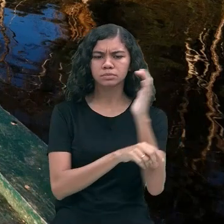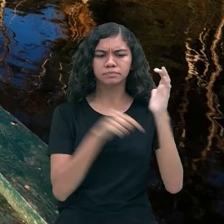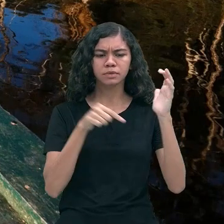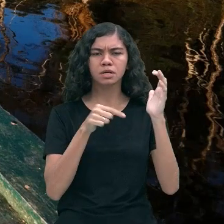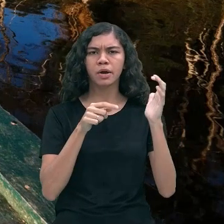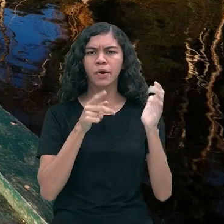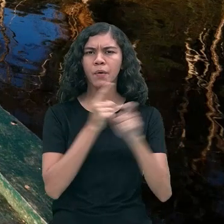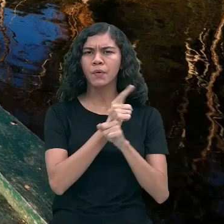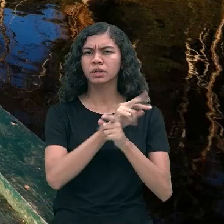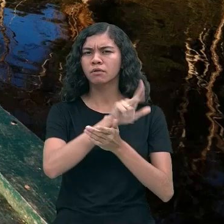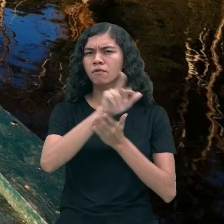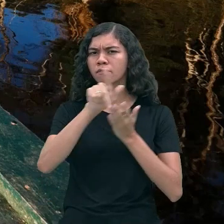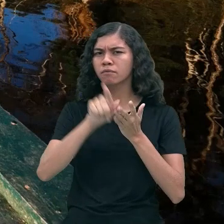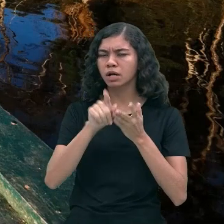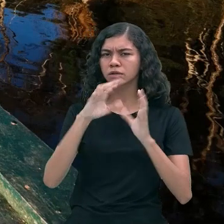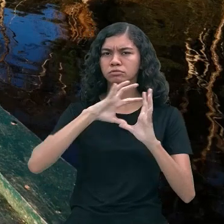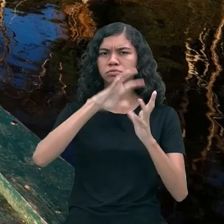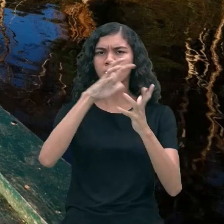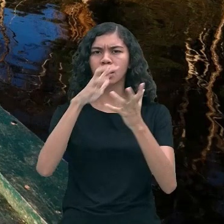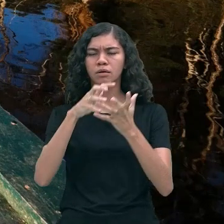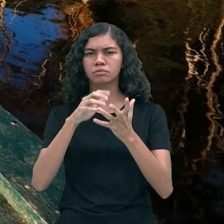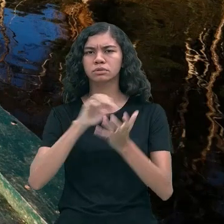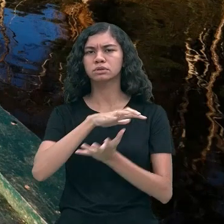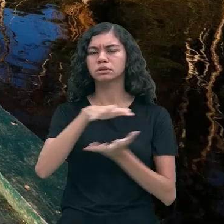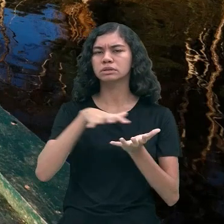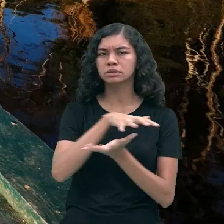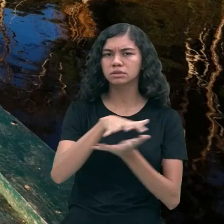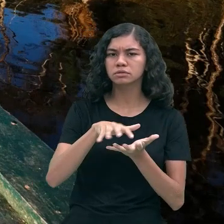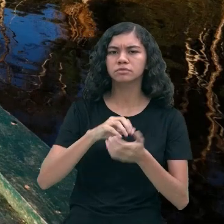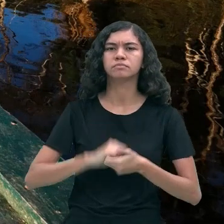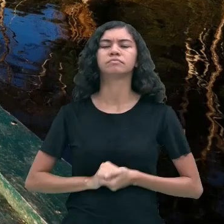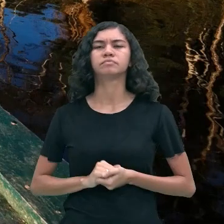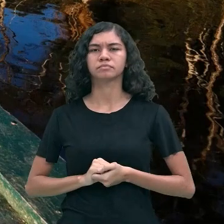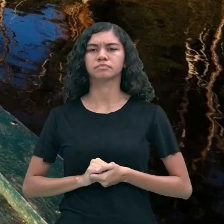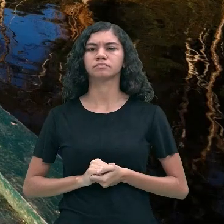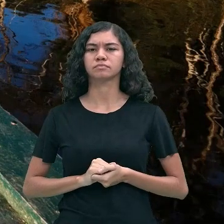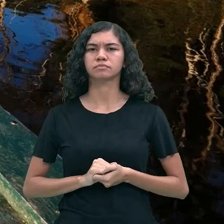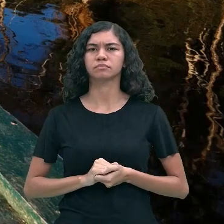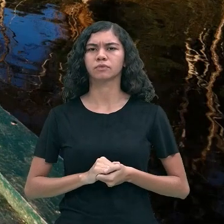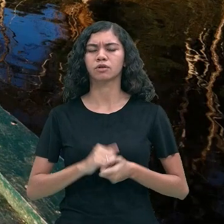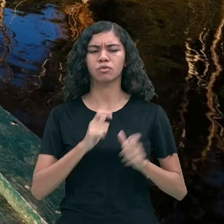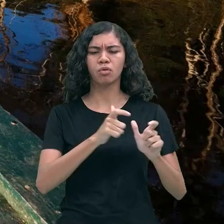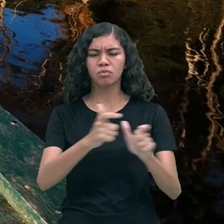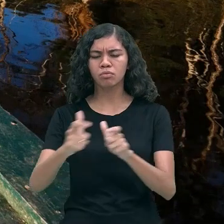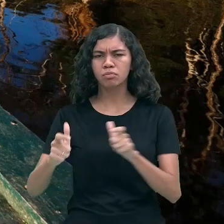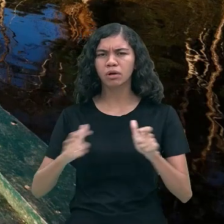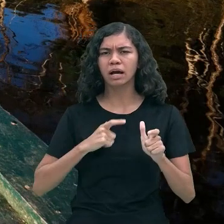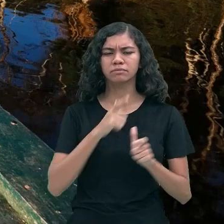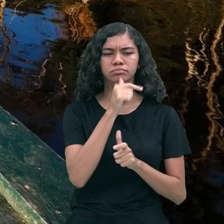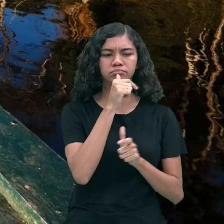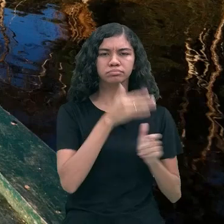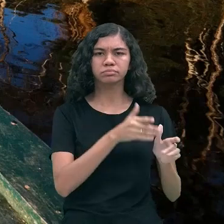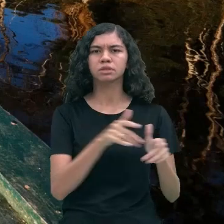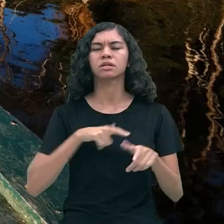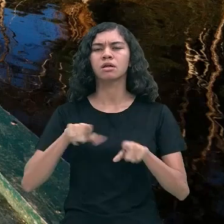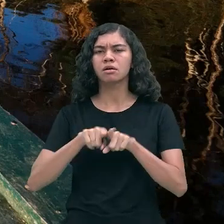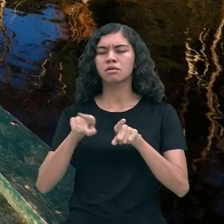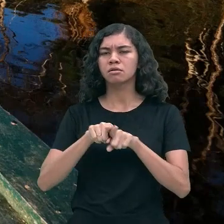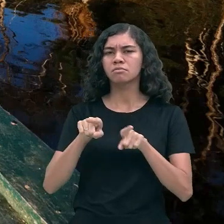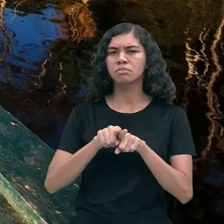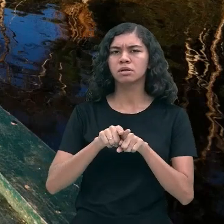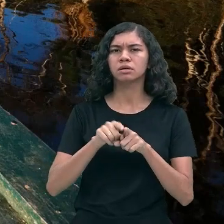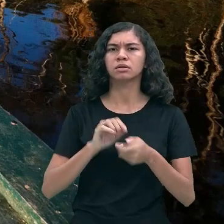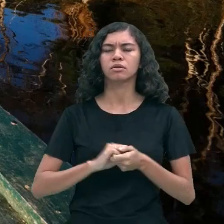ecossistemas, tanto de florestas de terra firme, quanto de mata de igapó, de campos alagados, de várzea e